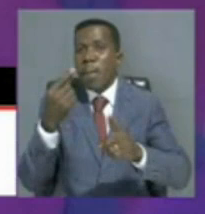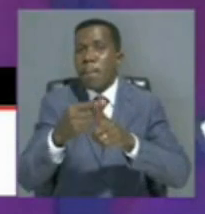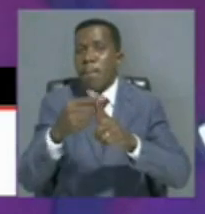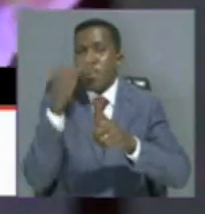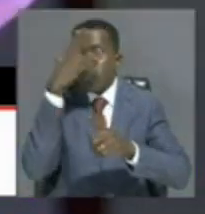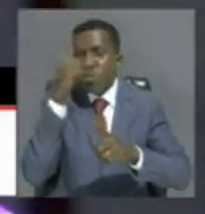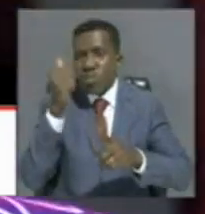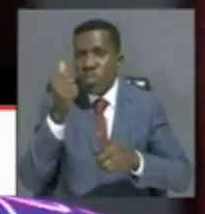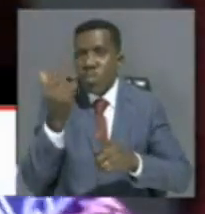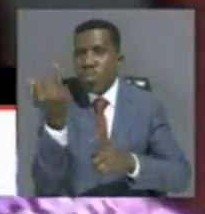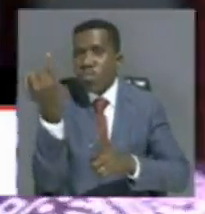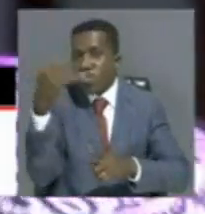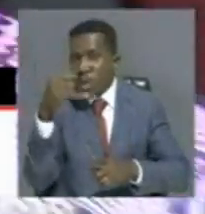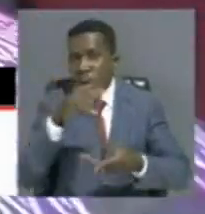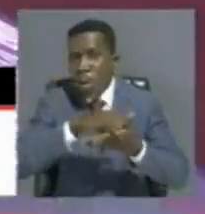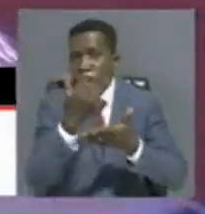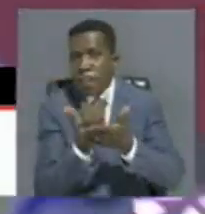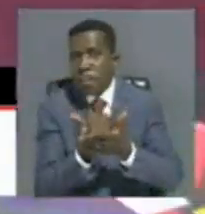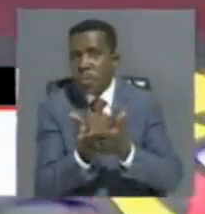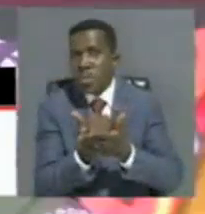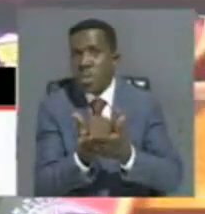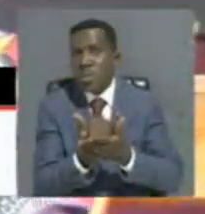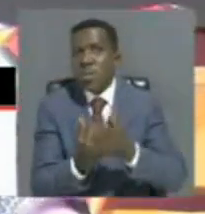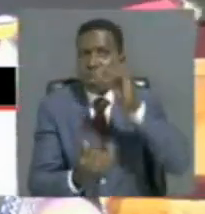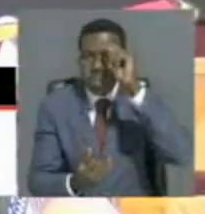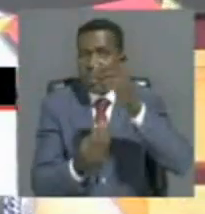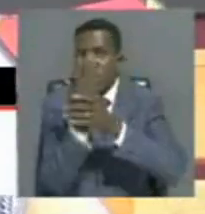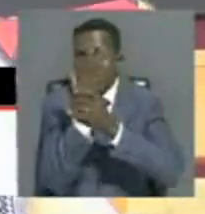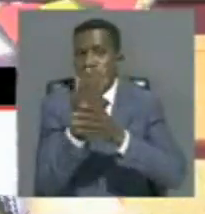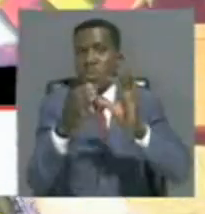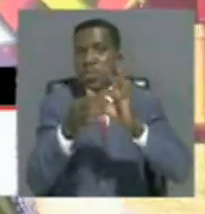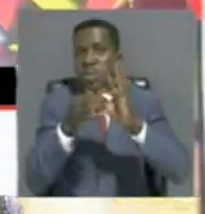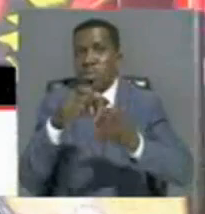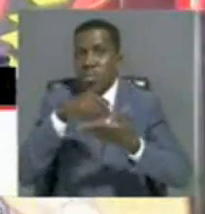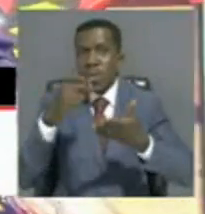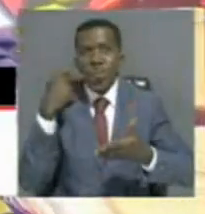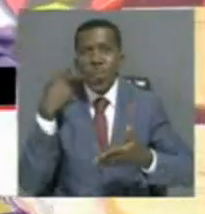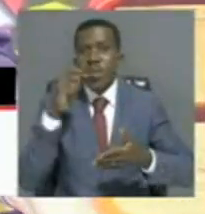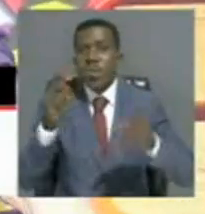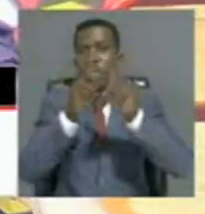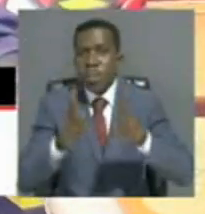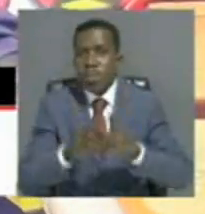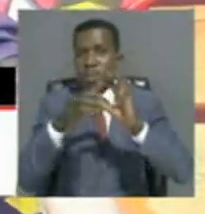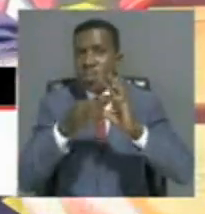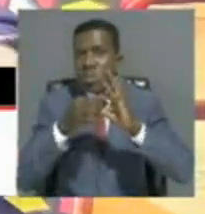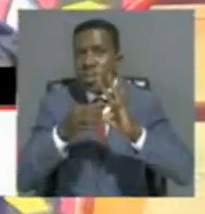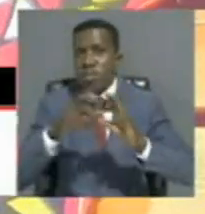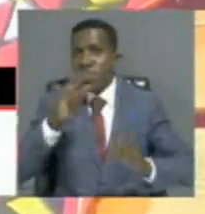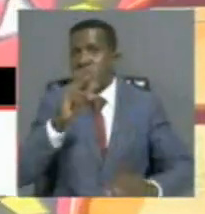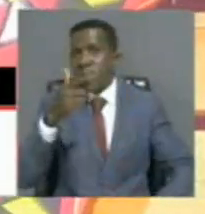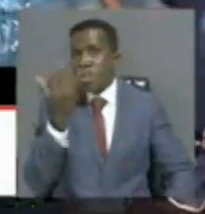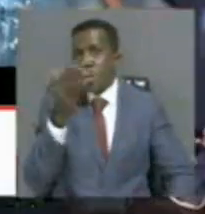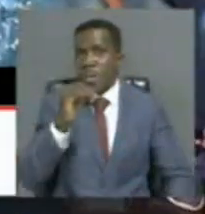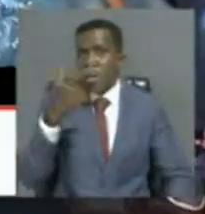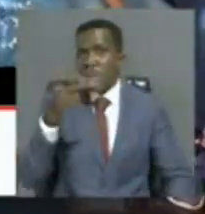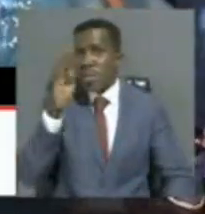de teatro. Fundador e subscritor da Proclamação da União dos Escritores Angolanos, bem como da União dos Artistas e Compositores